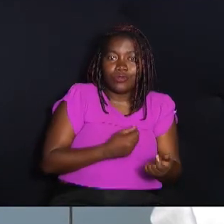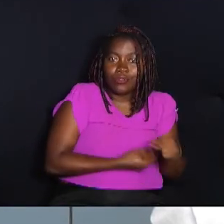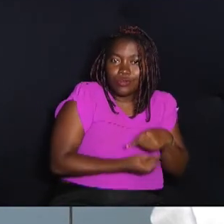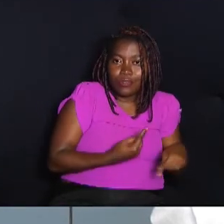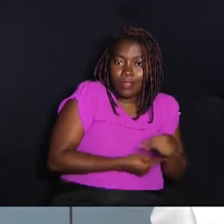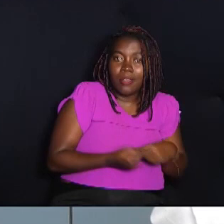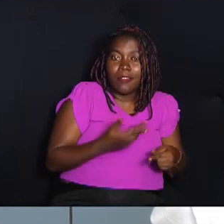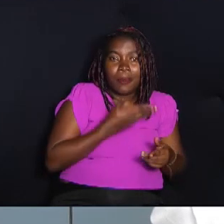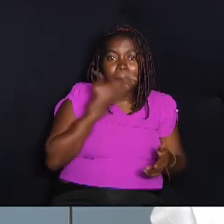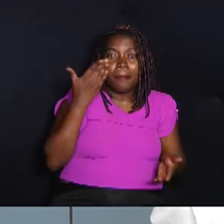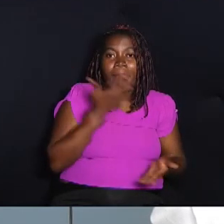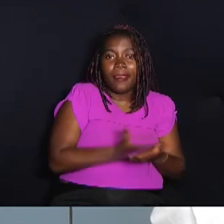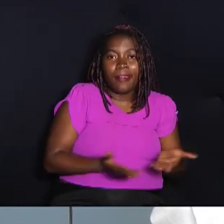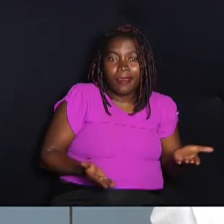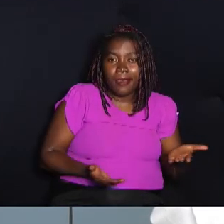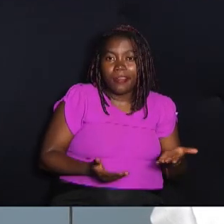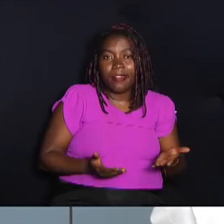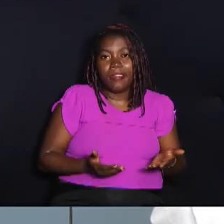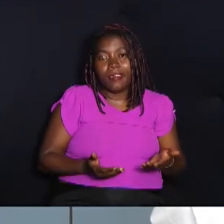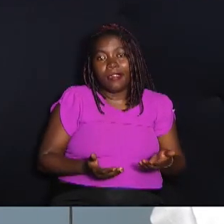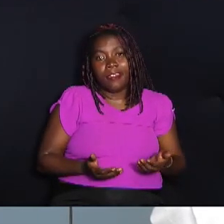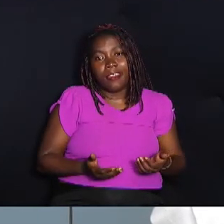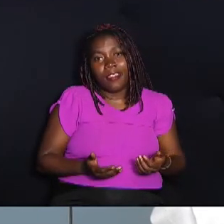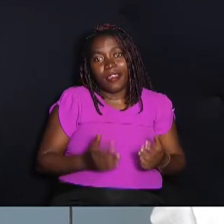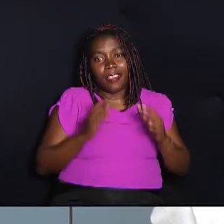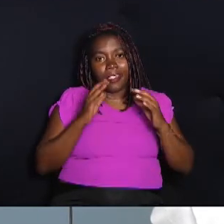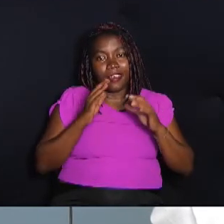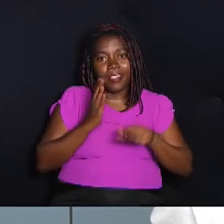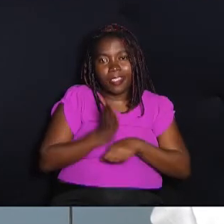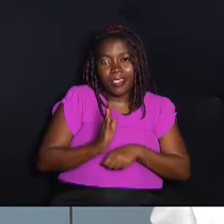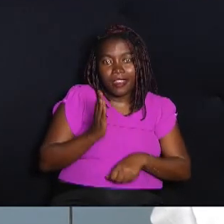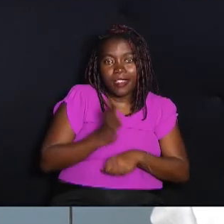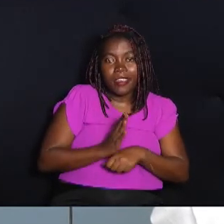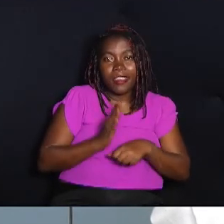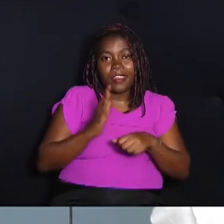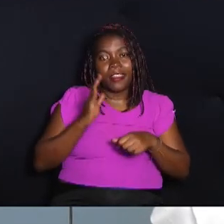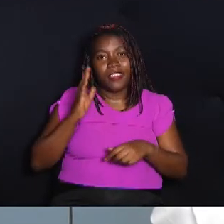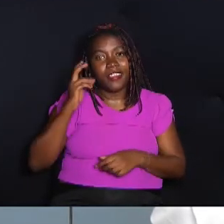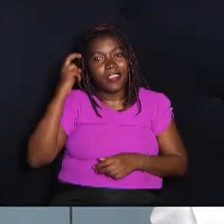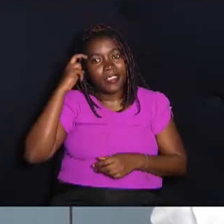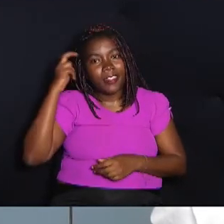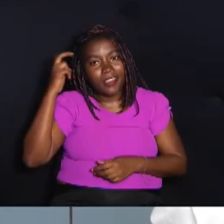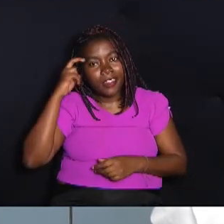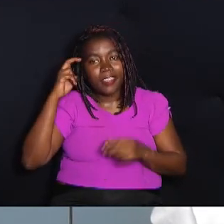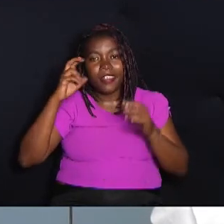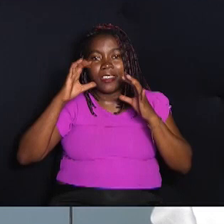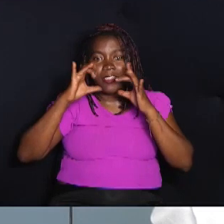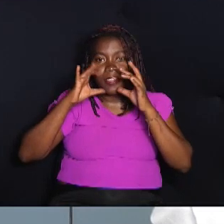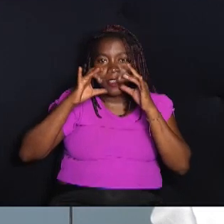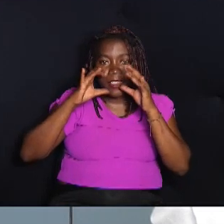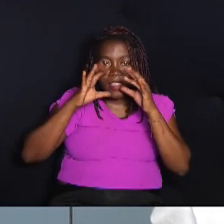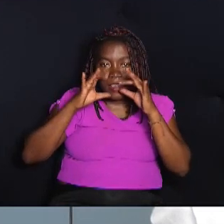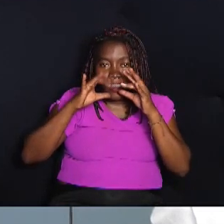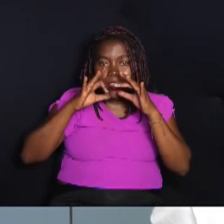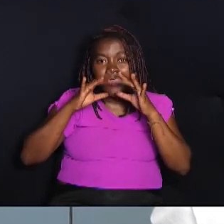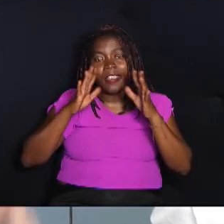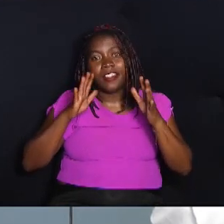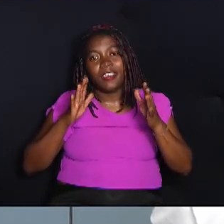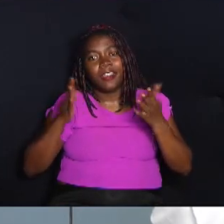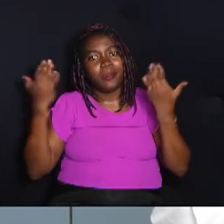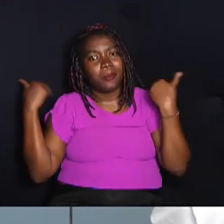dessa formação, né, intelectual dela, da parte cognitiva também, de movimento,